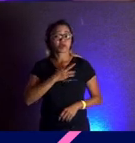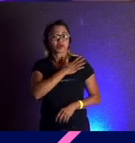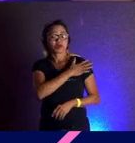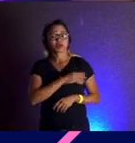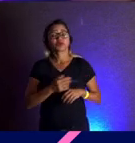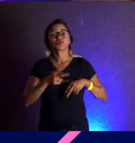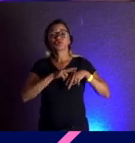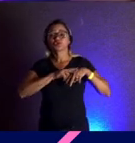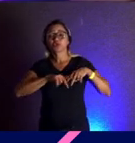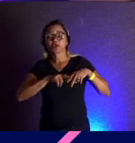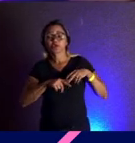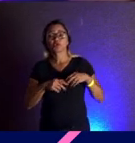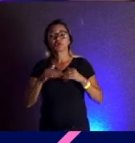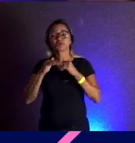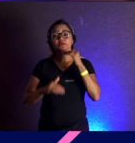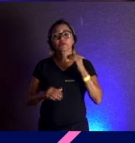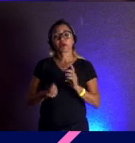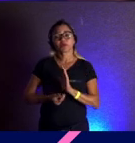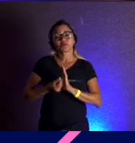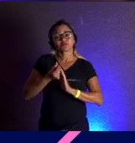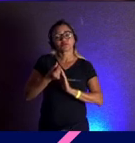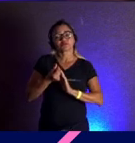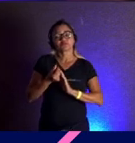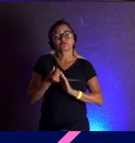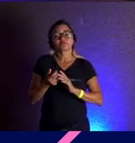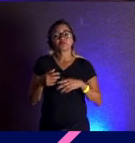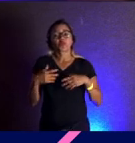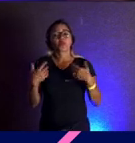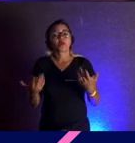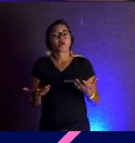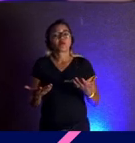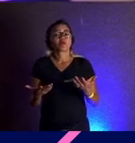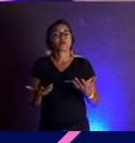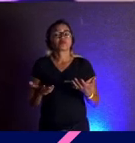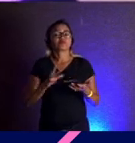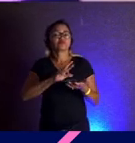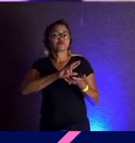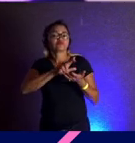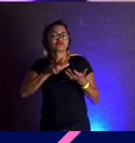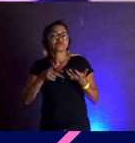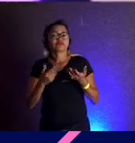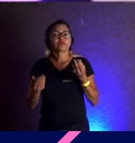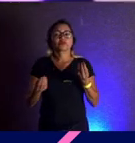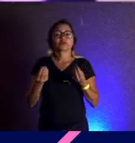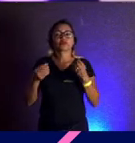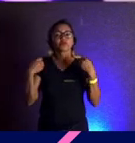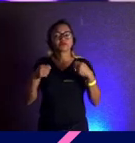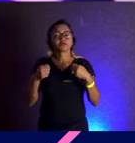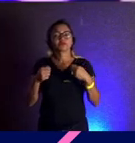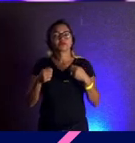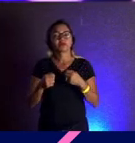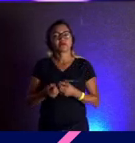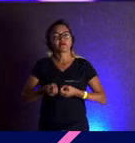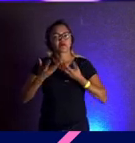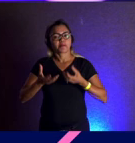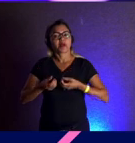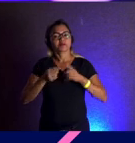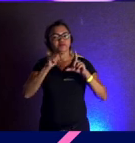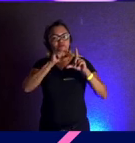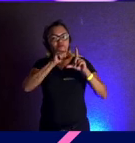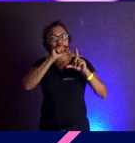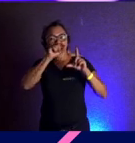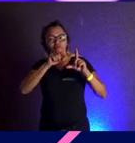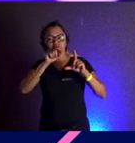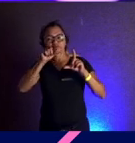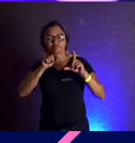questão de gênero? Uma questão de desigualdade econômica? Uma questão, quer dizer, quais são esses elementos? Né? Isso tem que ser mapeado. Aqui